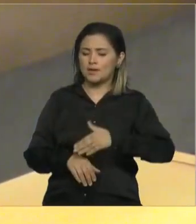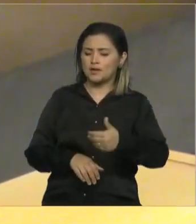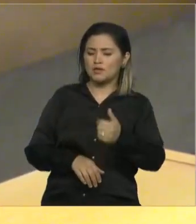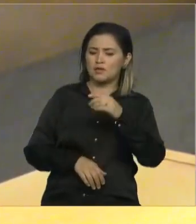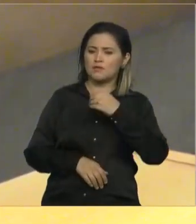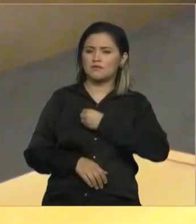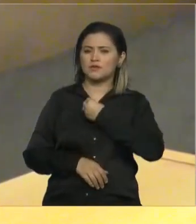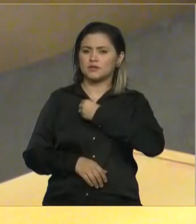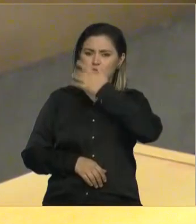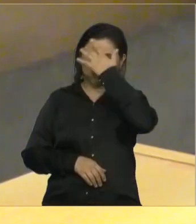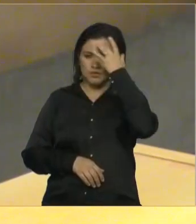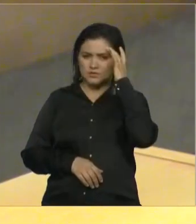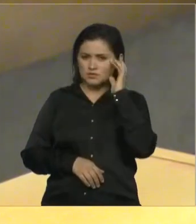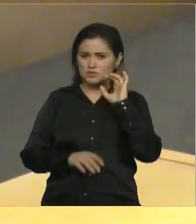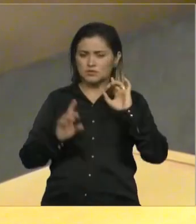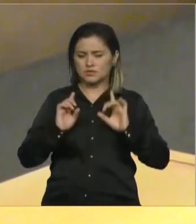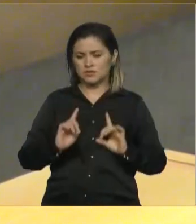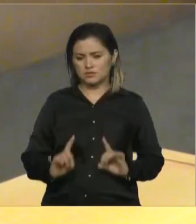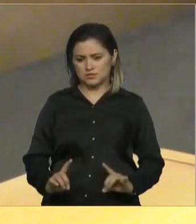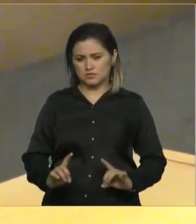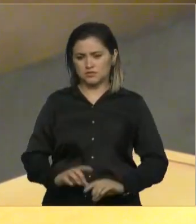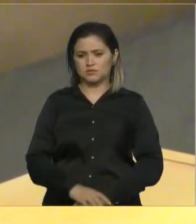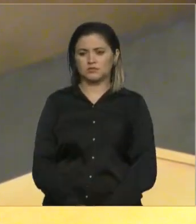deficiência. Deputado André Murá.